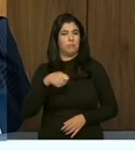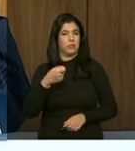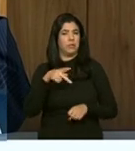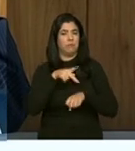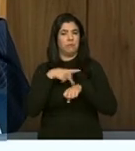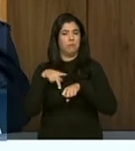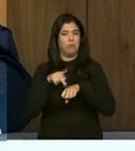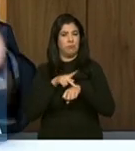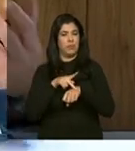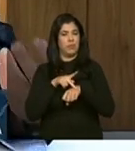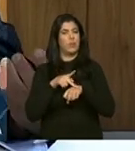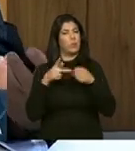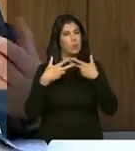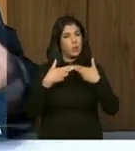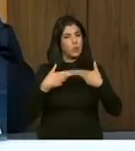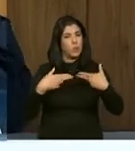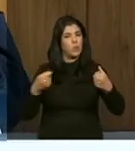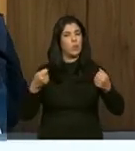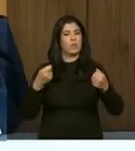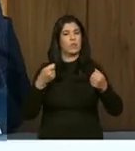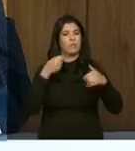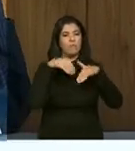vamos dizer, condições de reservas,